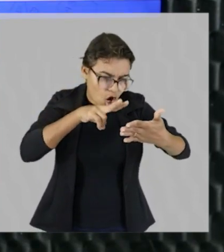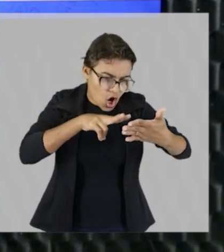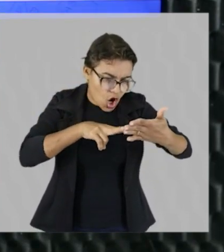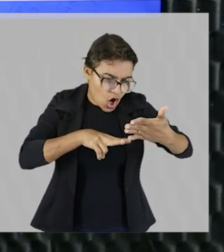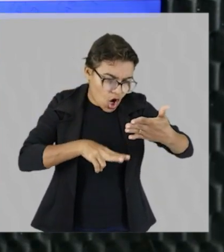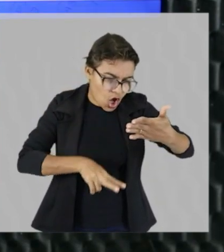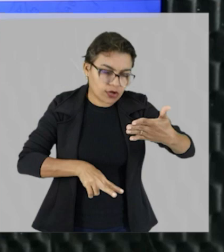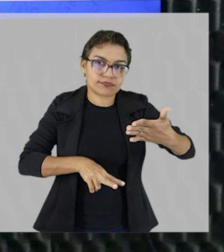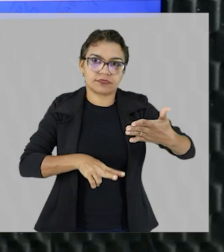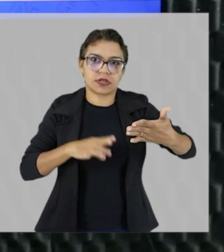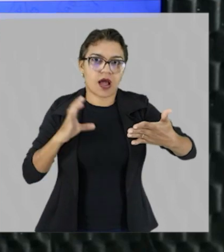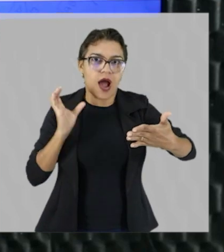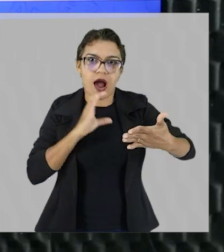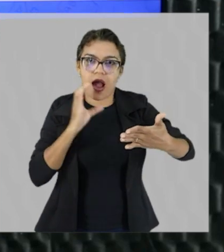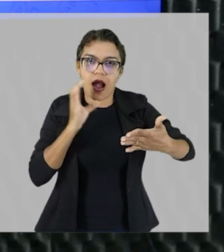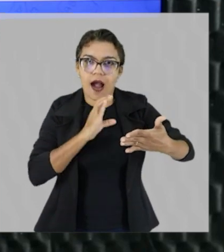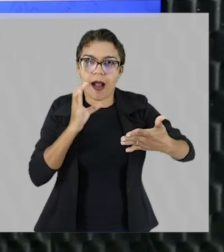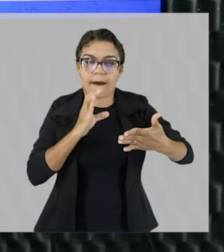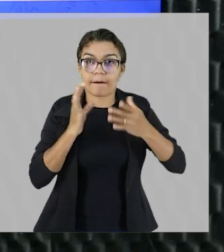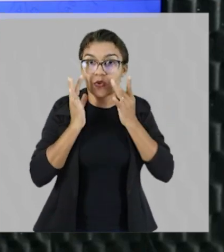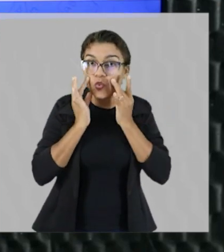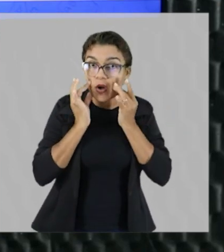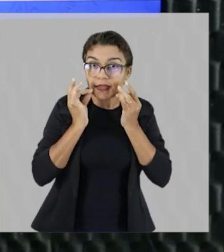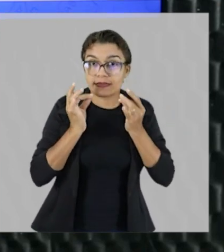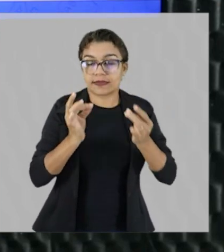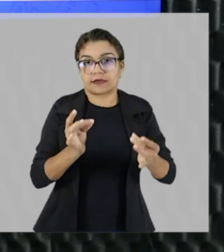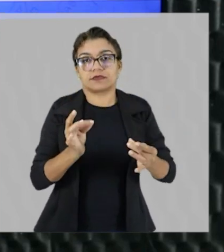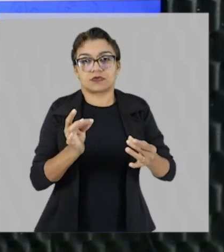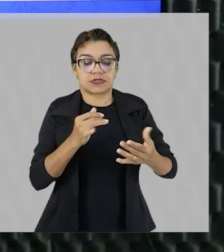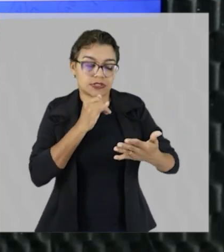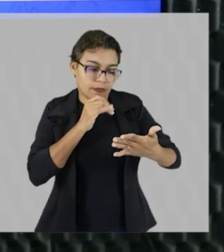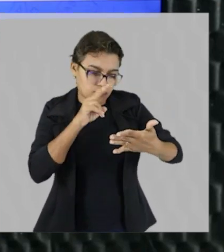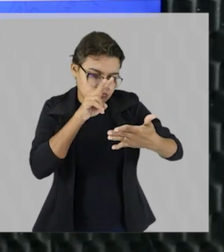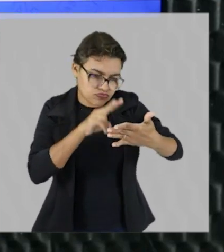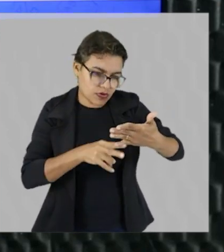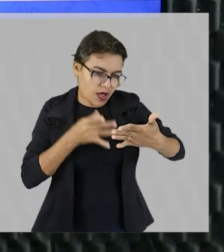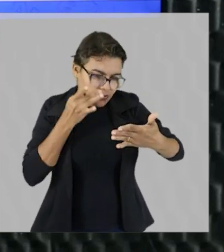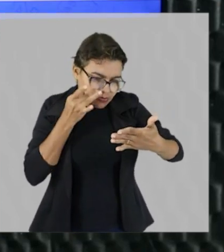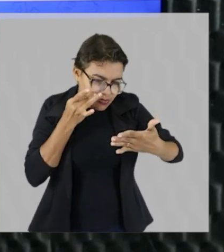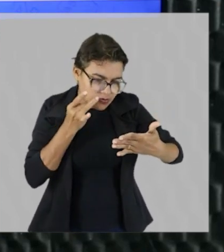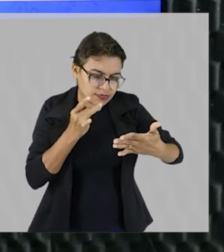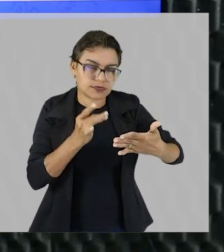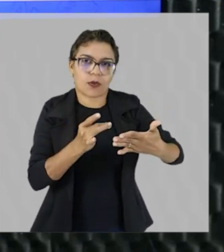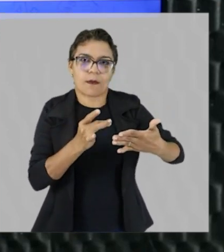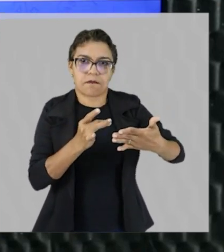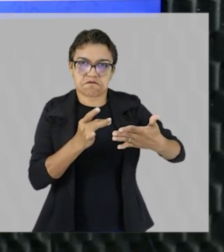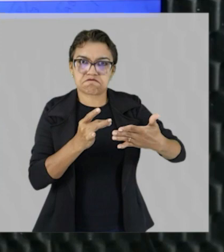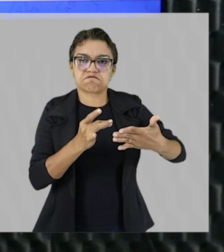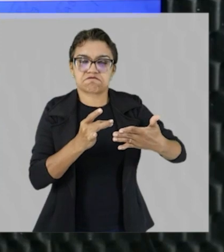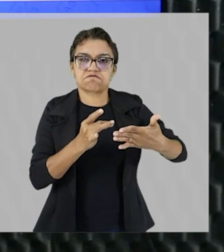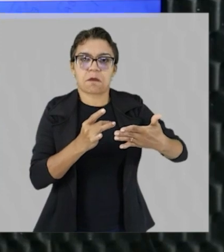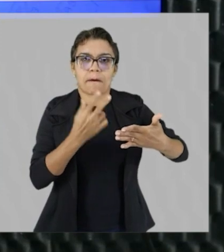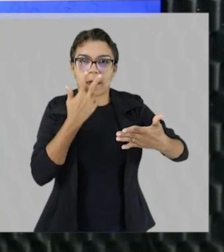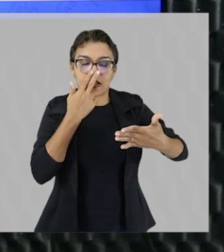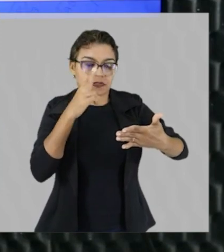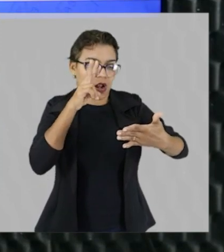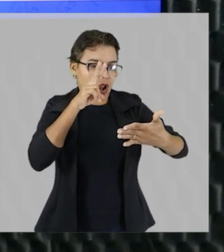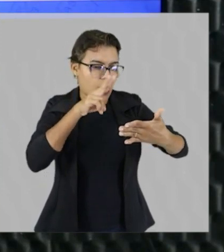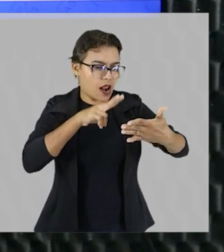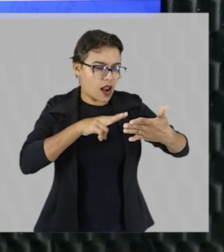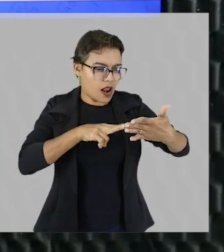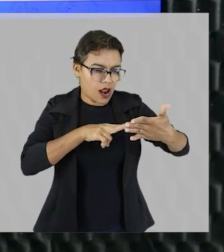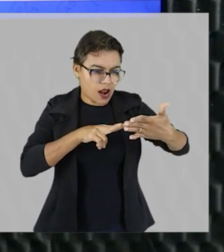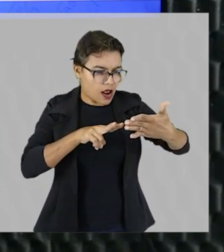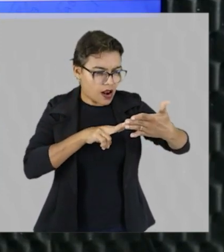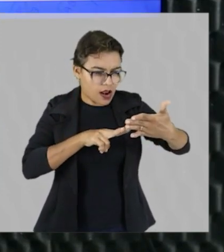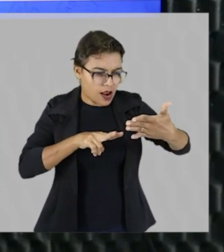olho atento, né? É aquela leitura que a gente costuma dizer assim, passar os olhos rápidos sobre o